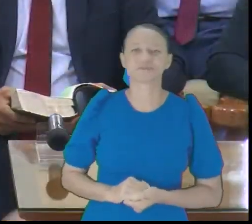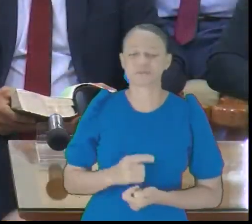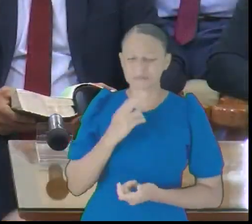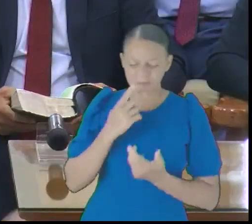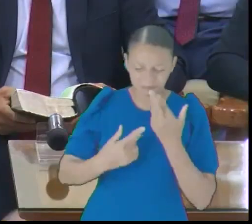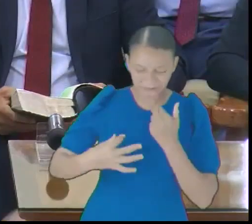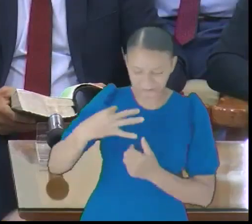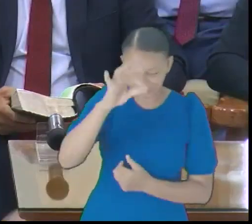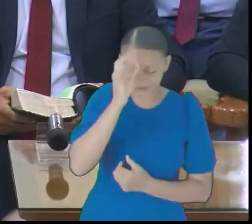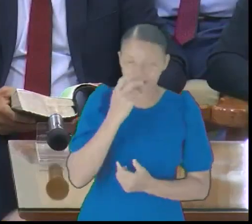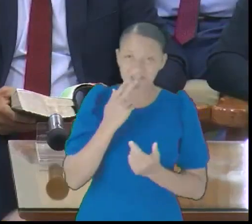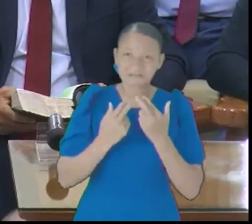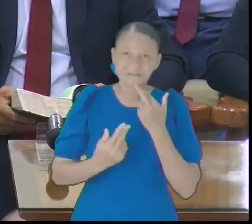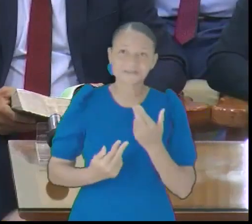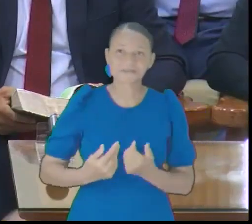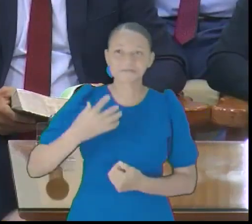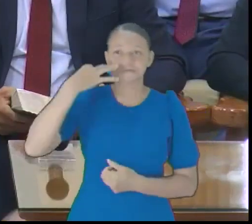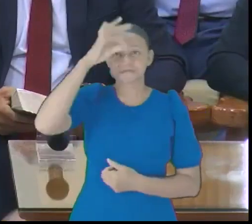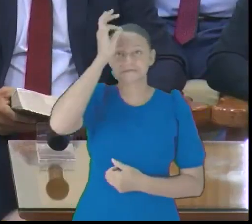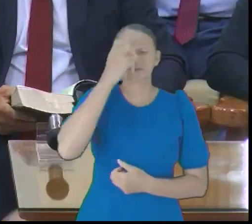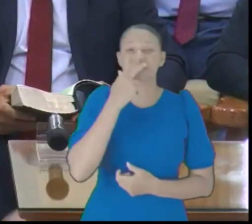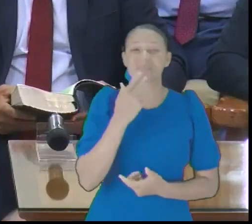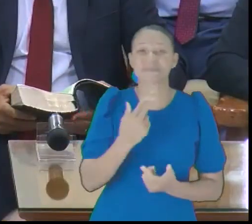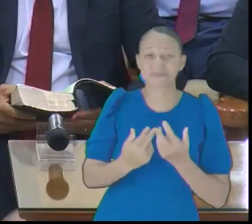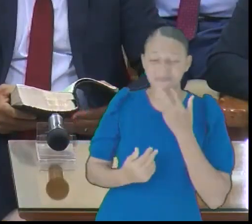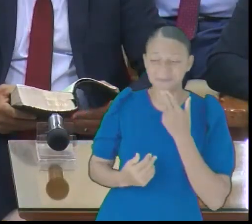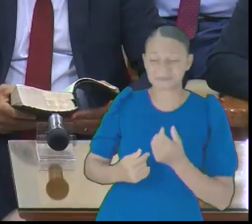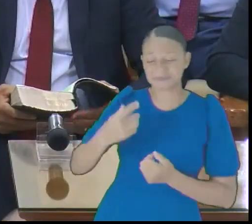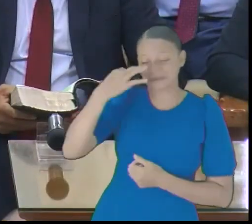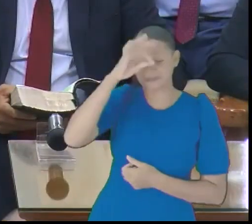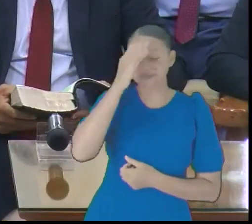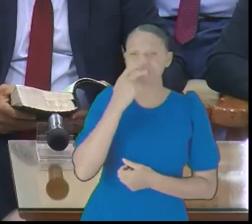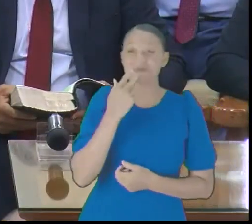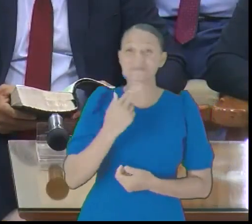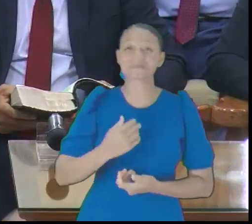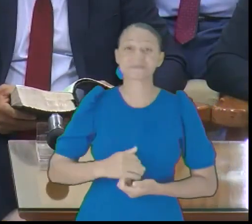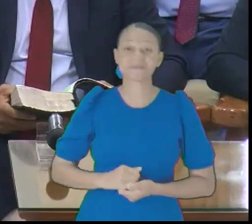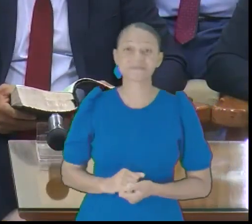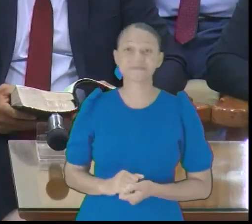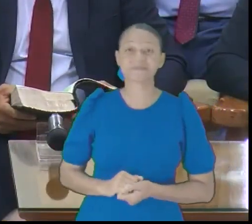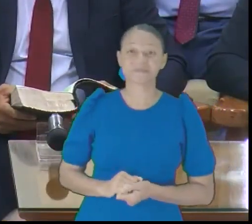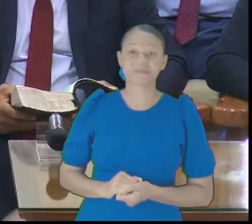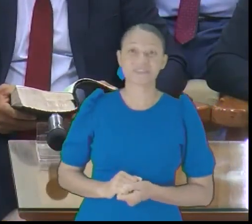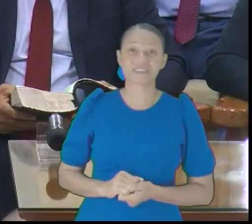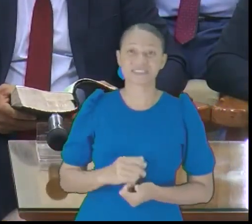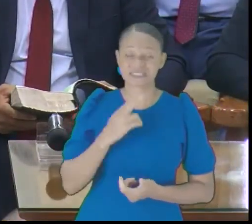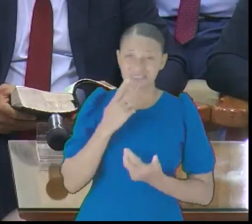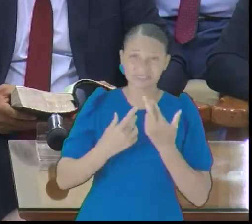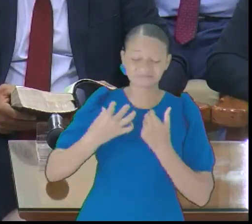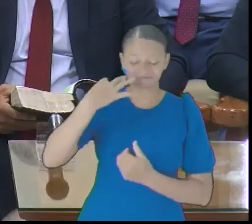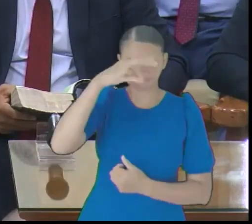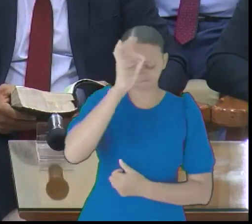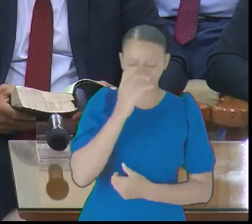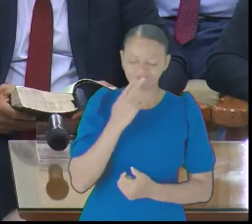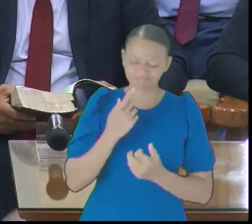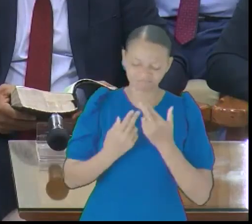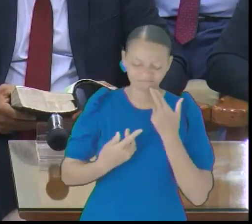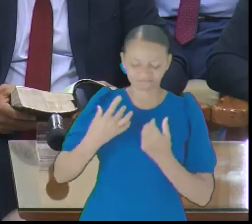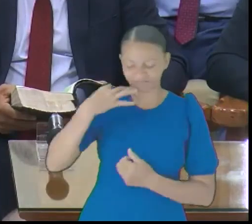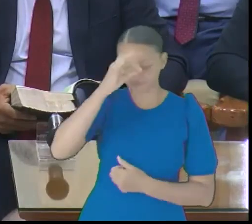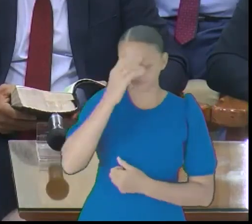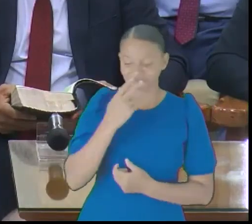Amando sui de camando. Derei a sou. De que a sui de